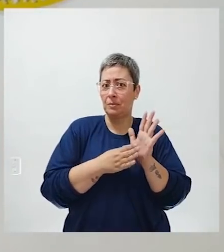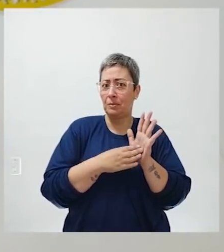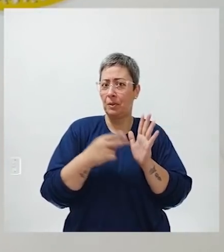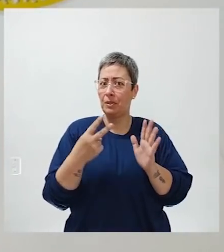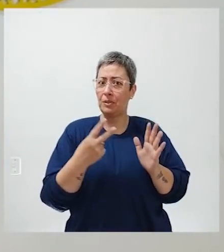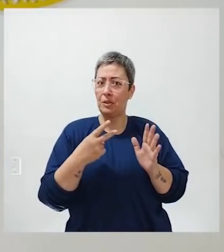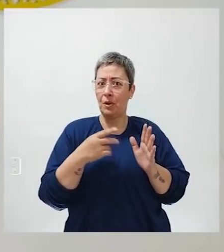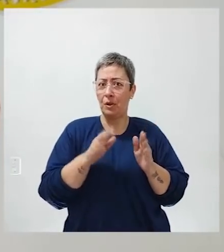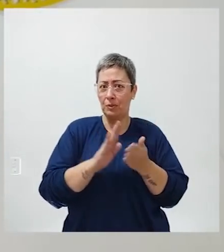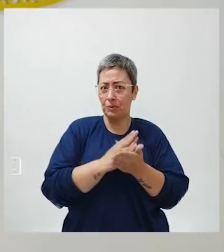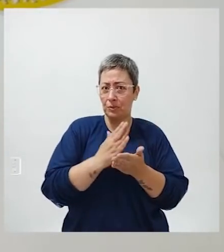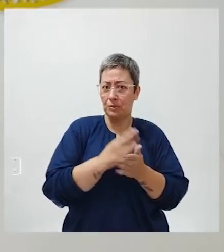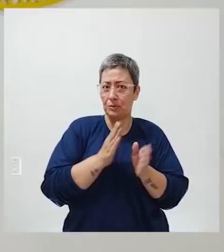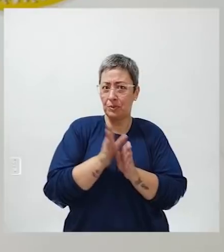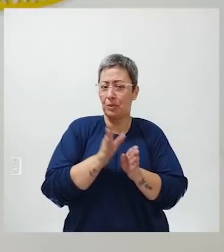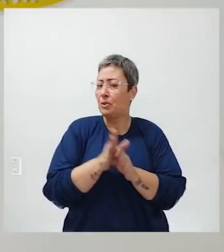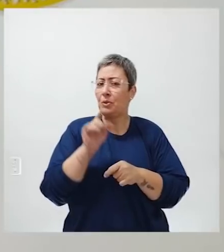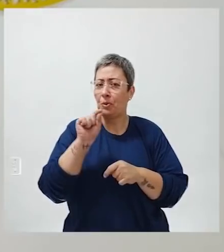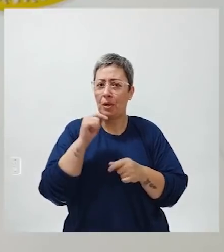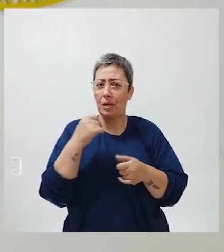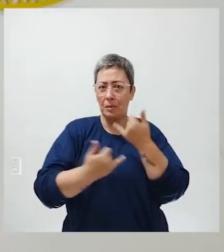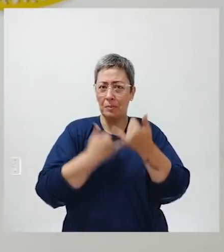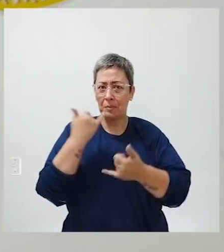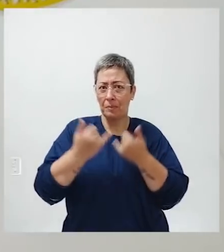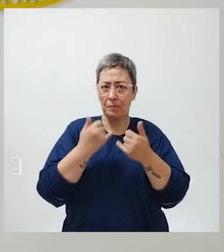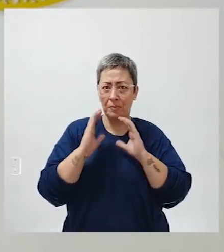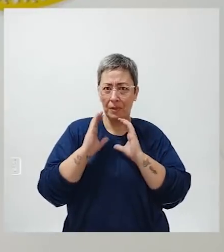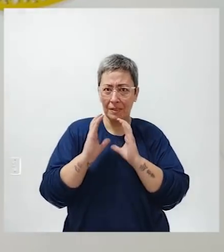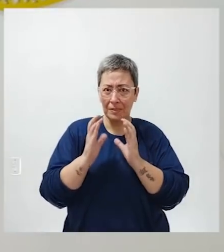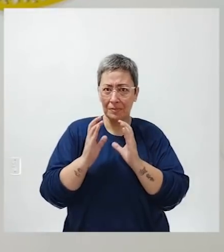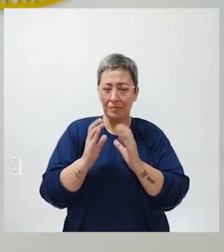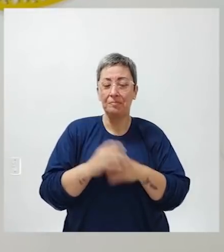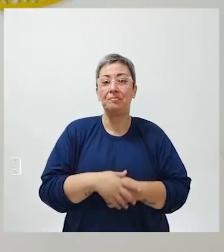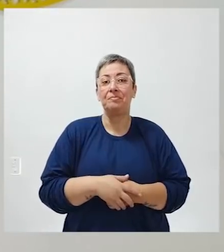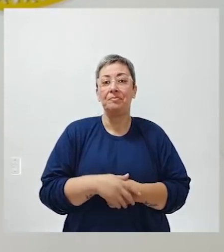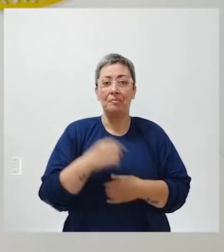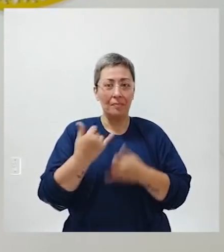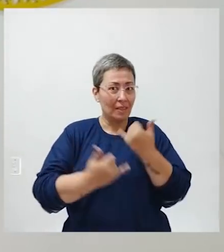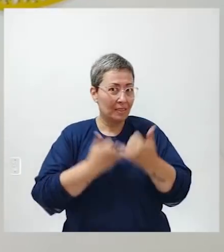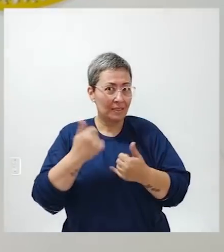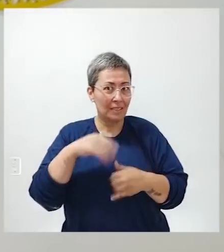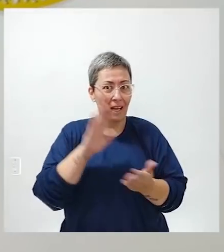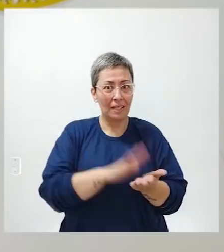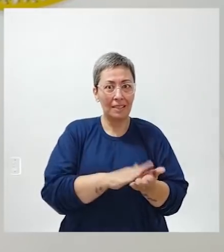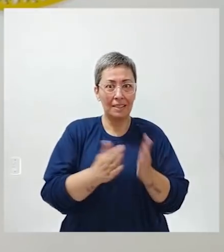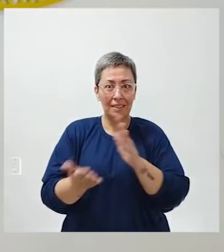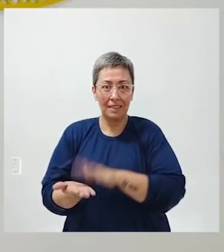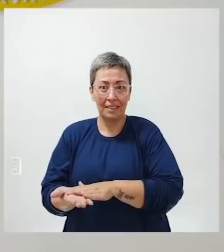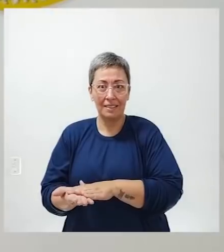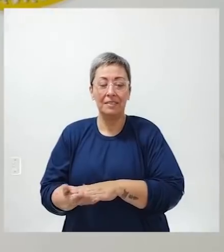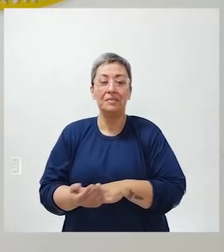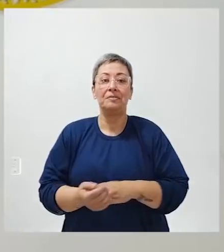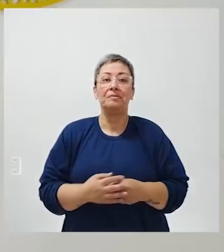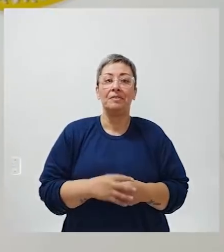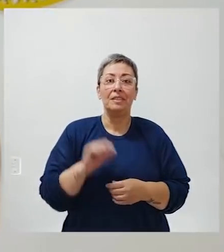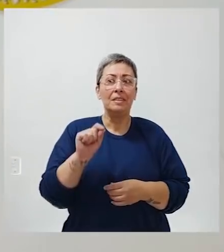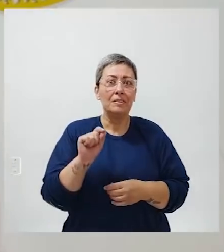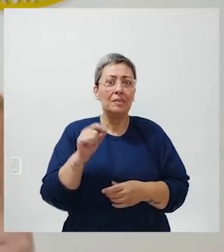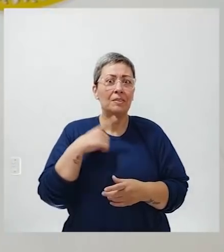De orientações. E aí, brincaram bastante com a bola? Brincaram de adoletar?